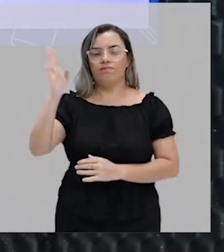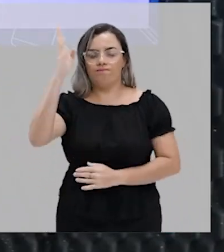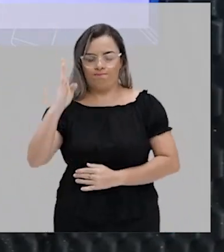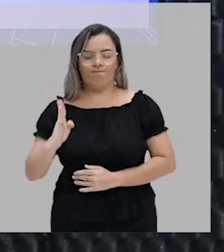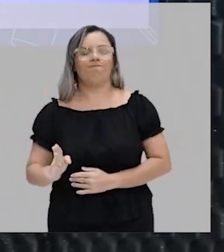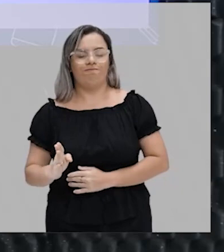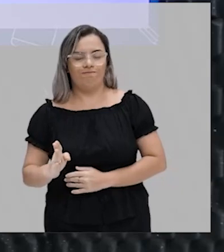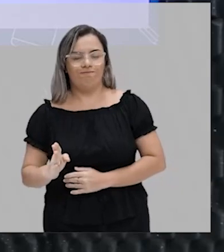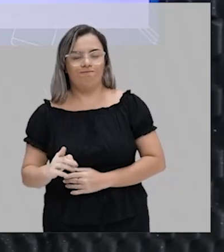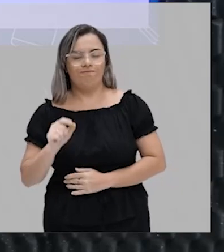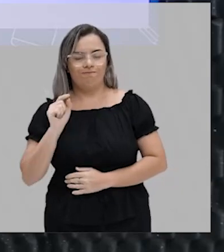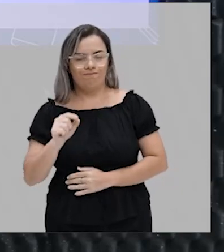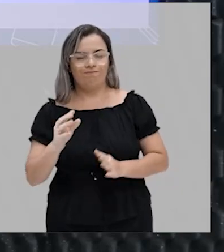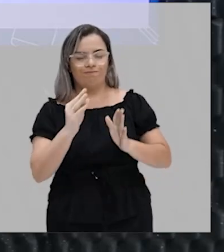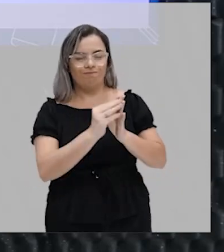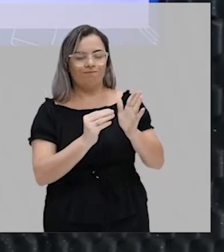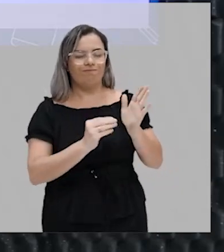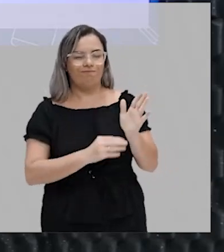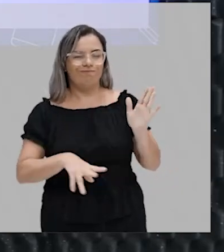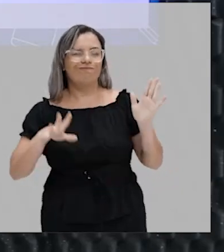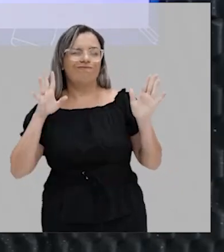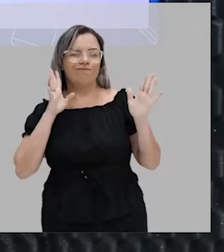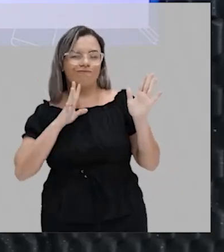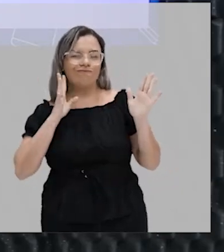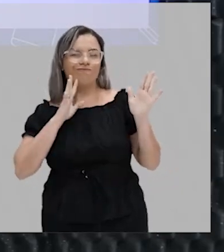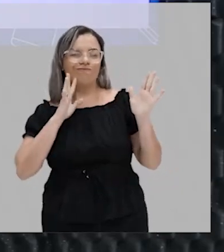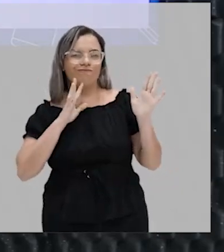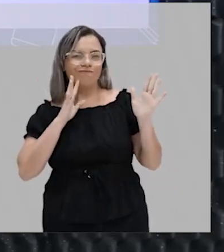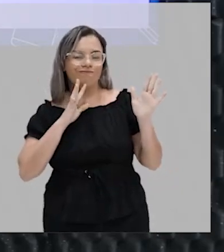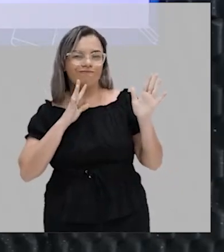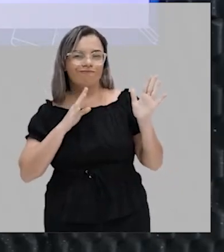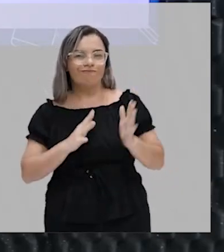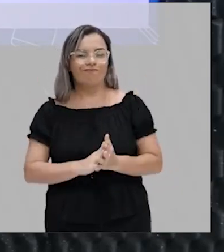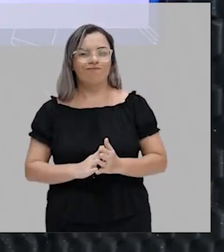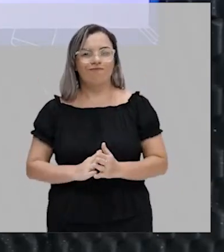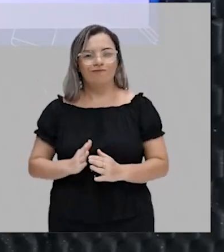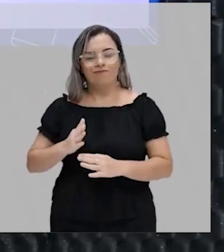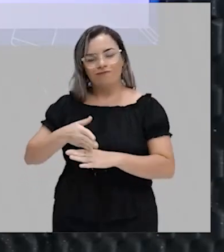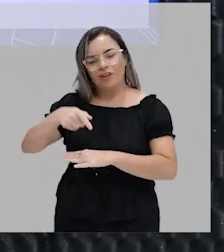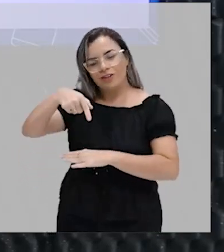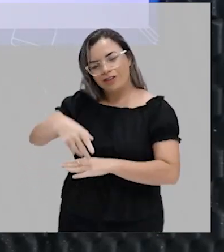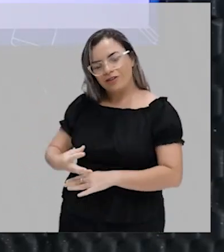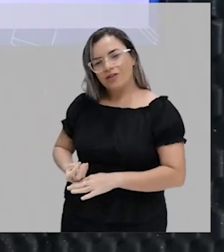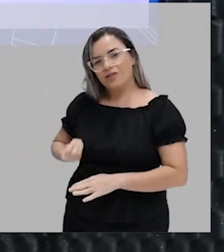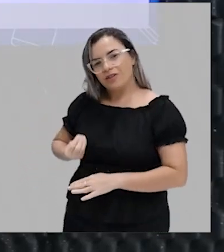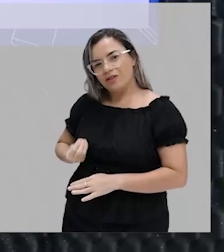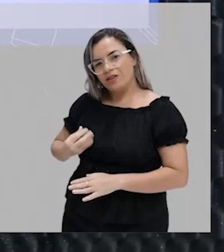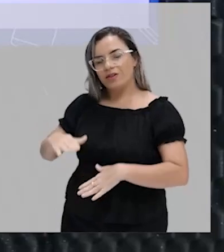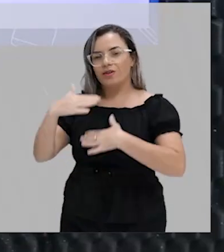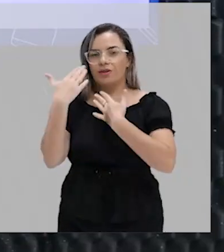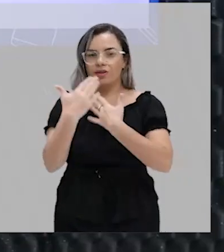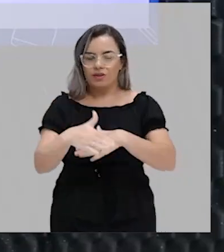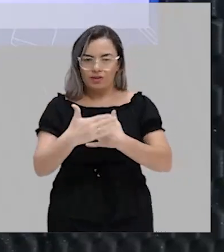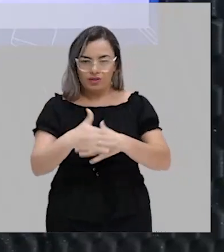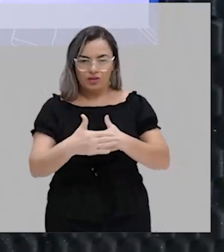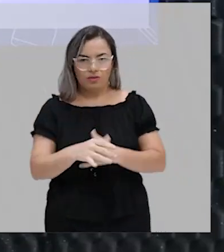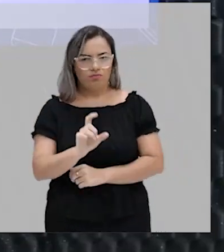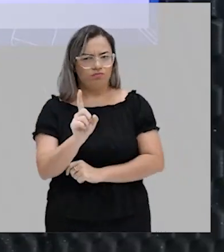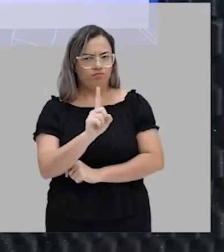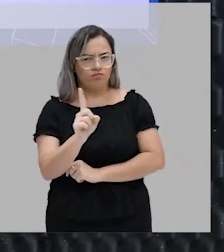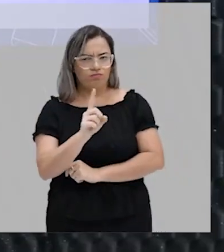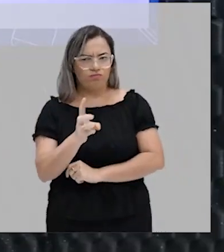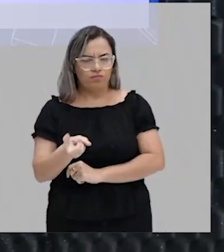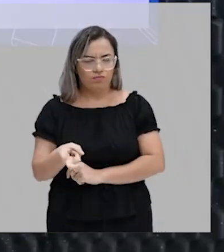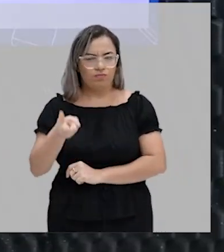é uma aula aí muito legal, muito atual, muito presente, tá, nas tuas provas, não apenas de vestibular,